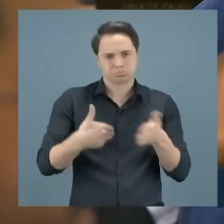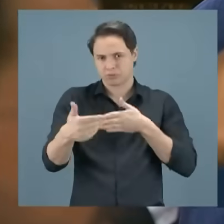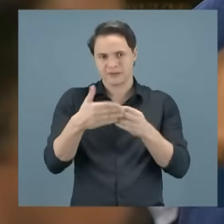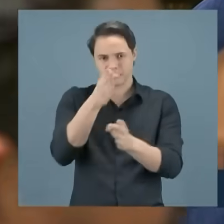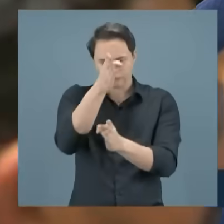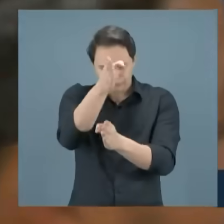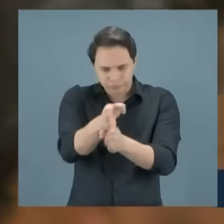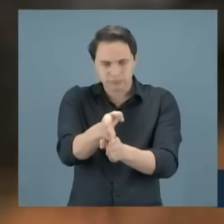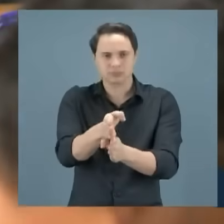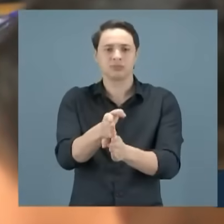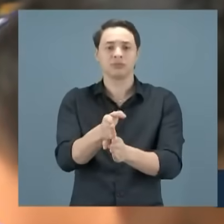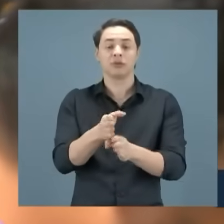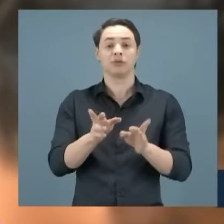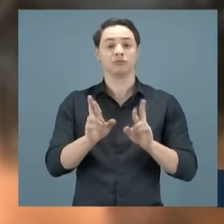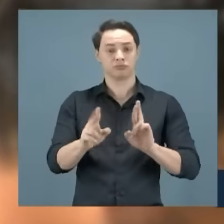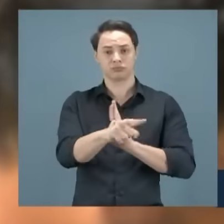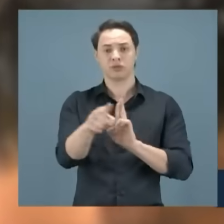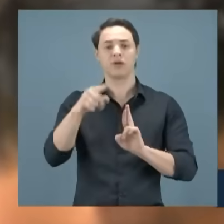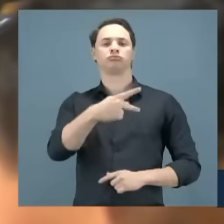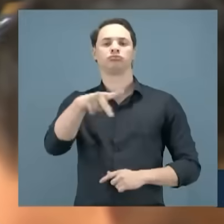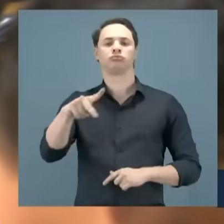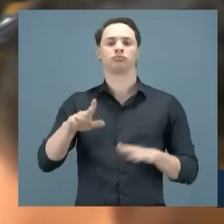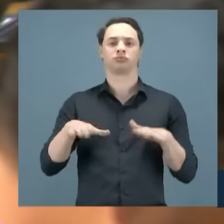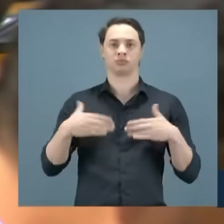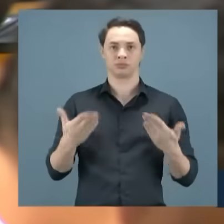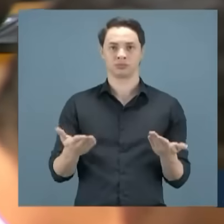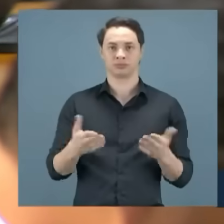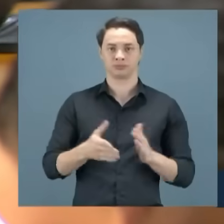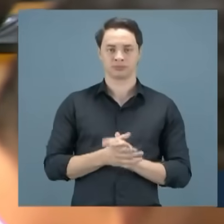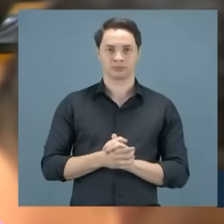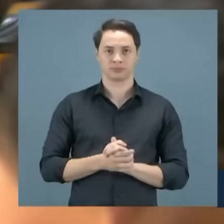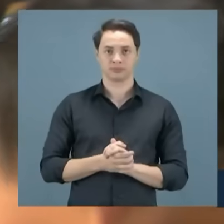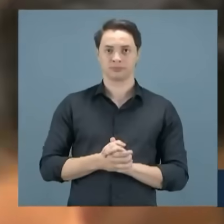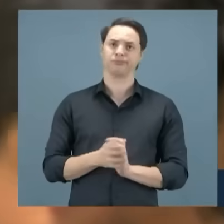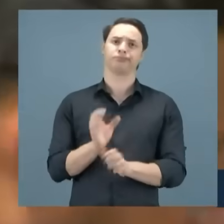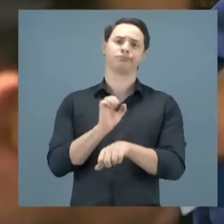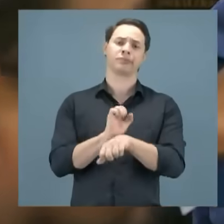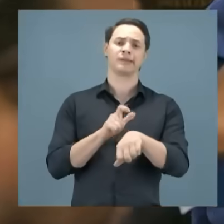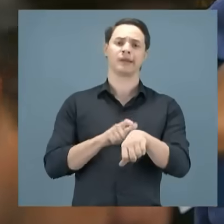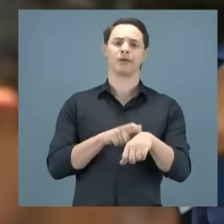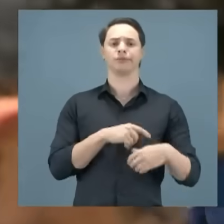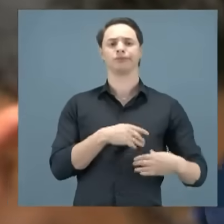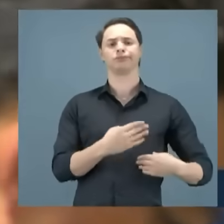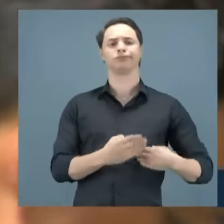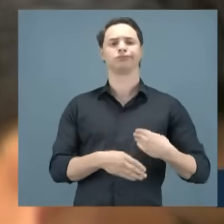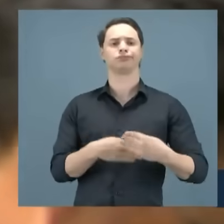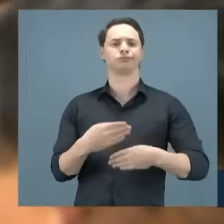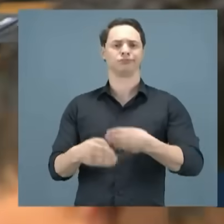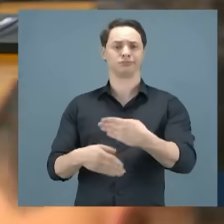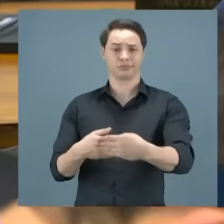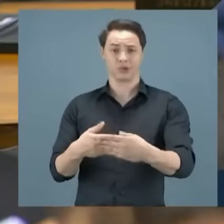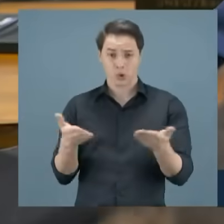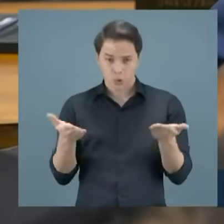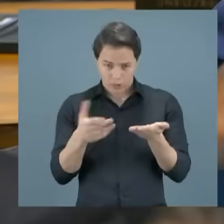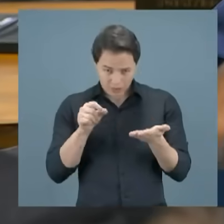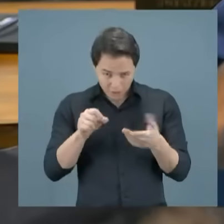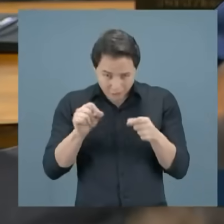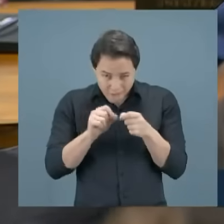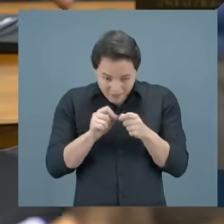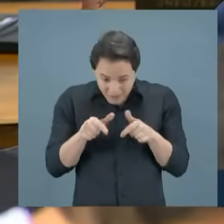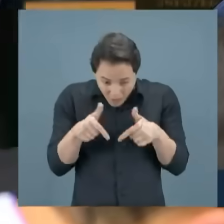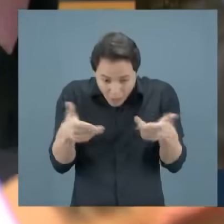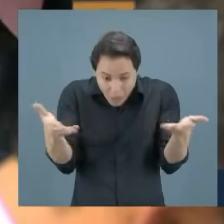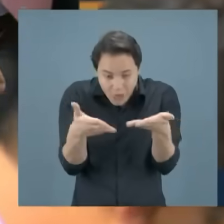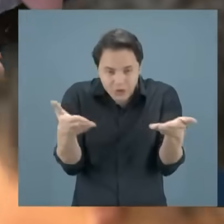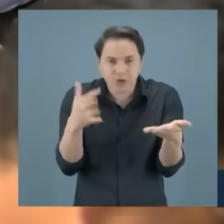vocês. Eu quero dizer que nada como um dia atrás do outro. Tudo que a gente planta, a gente colhe, é a lei da